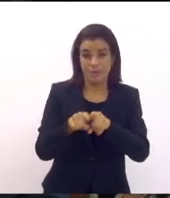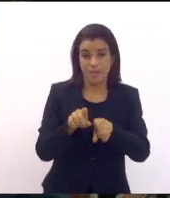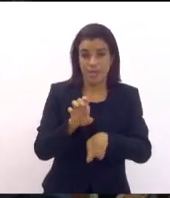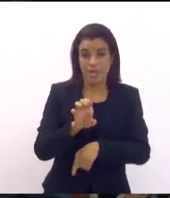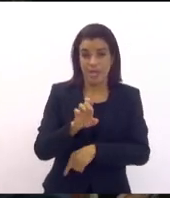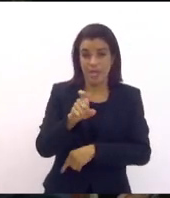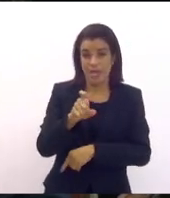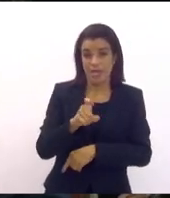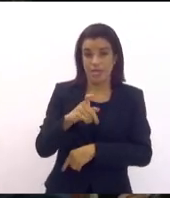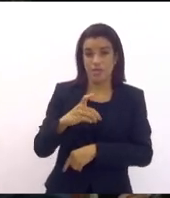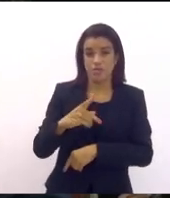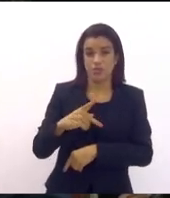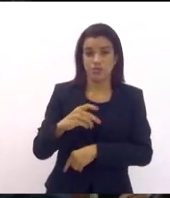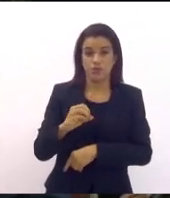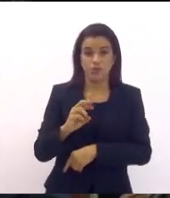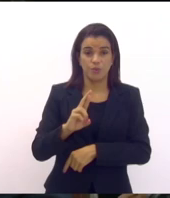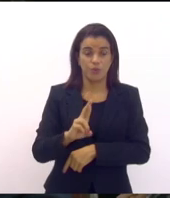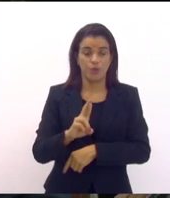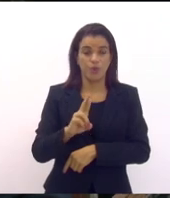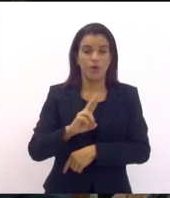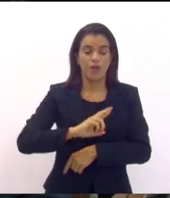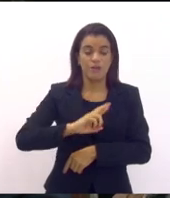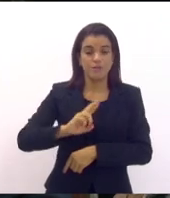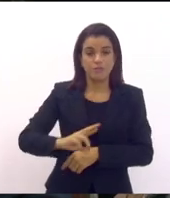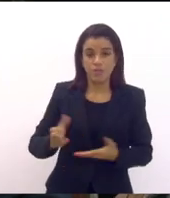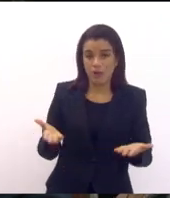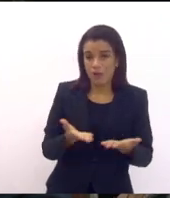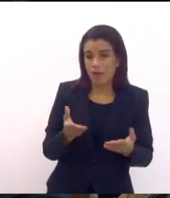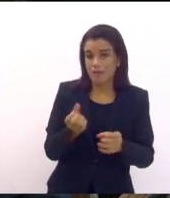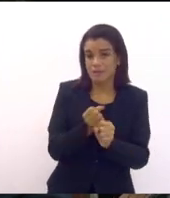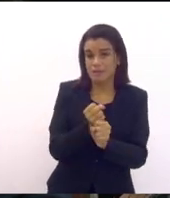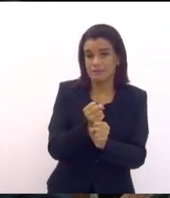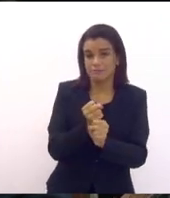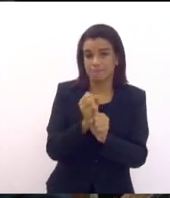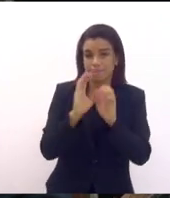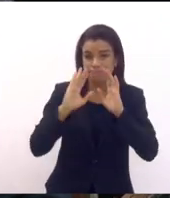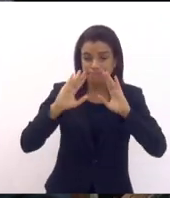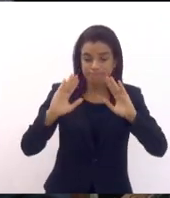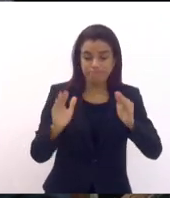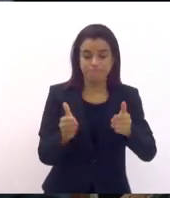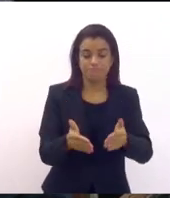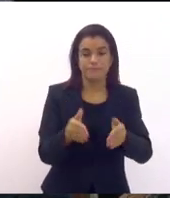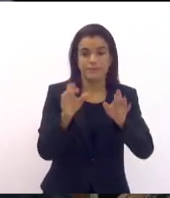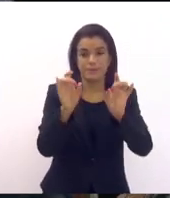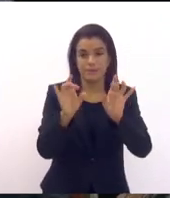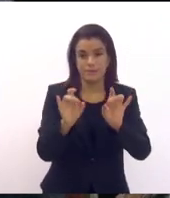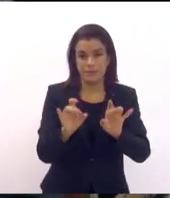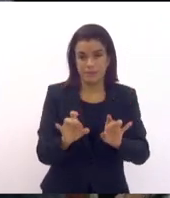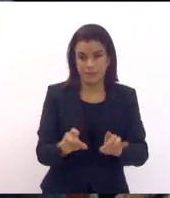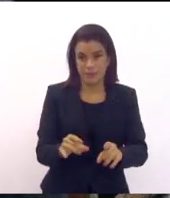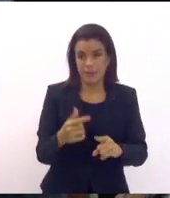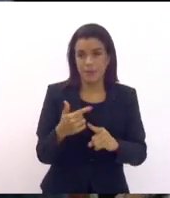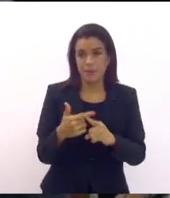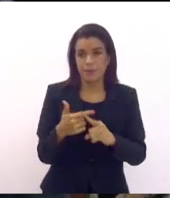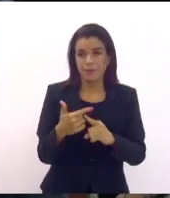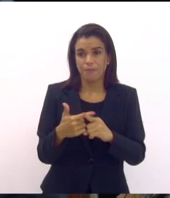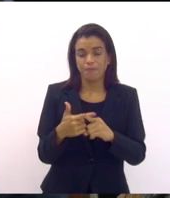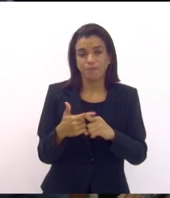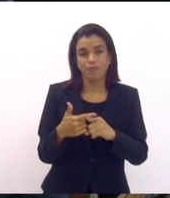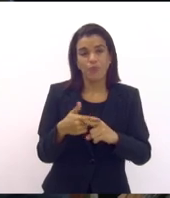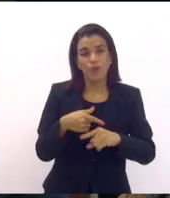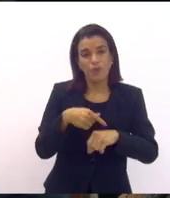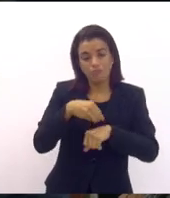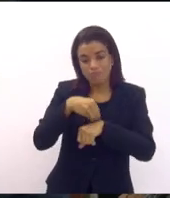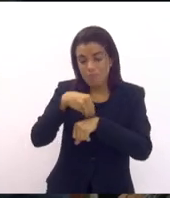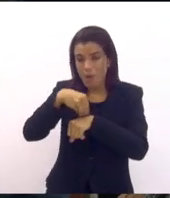ano traz gente esse enfoque um pouco mais especial para que possa ver que as religiões nas suas preocupações além de elevar o espírito